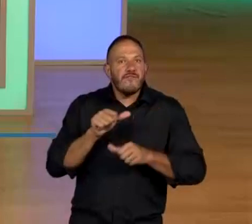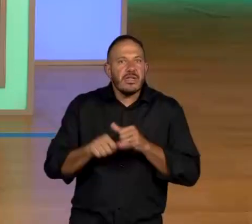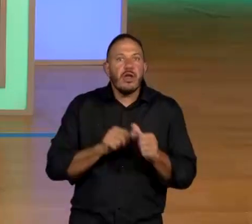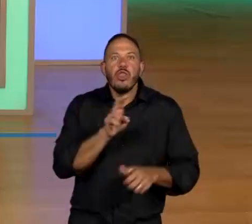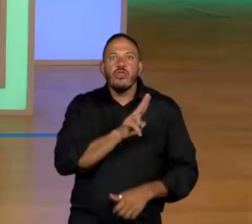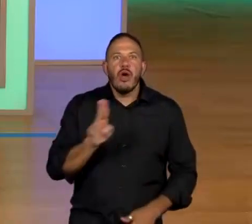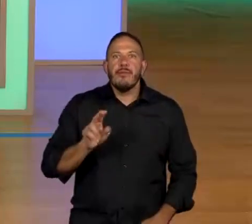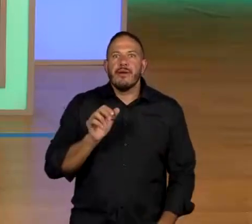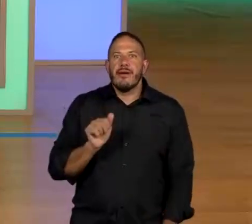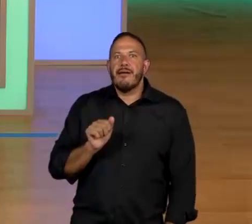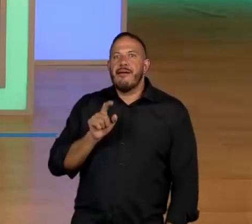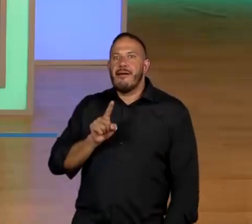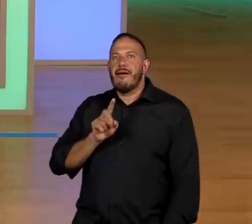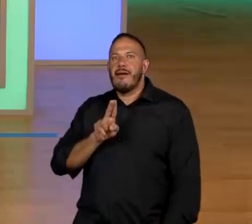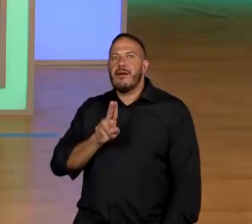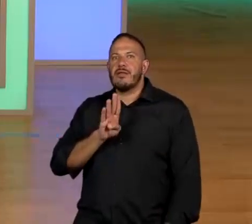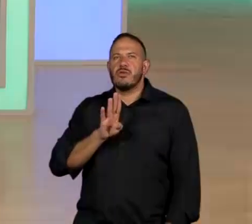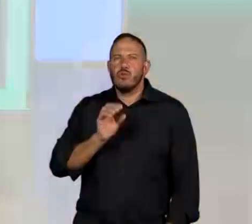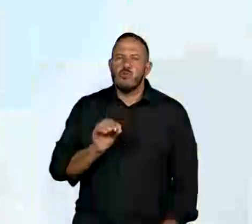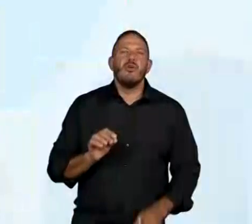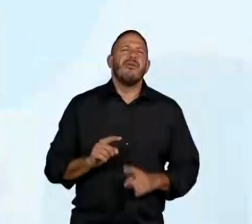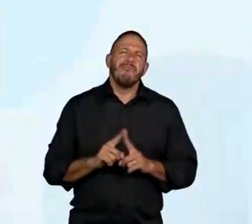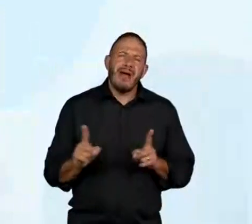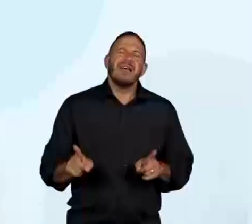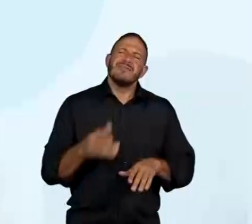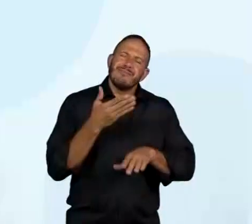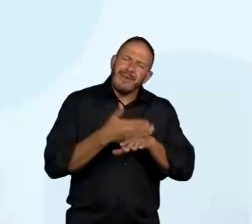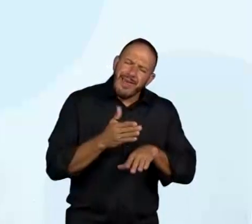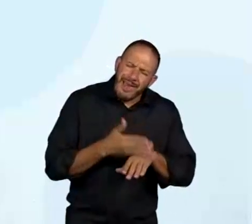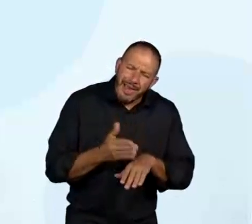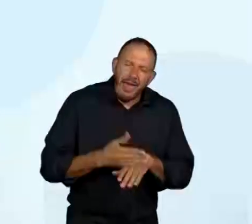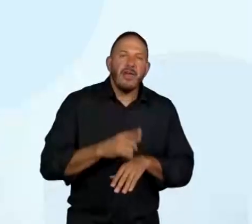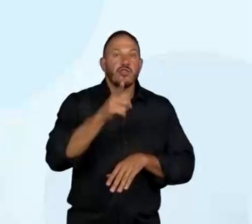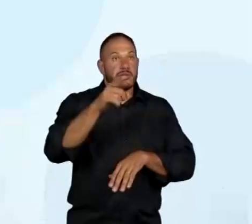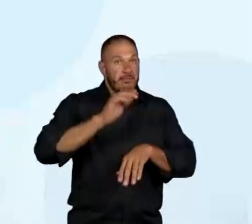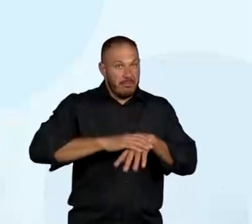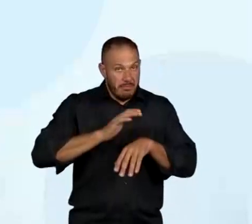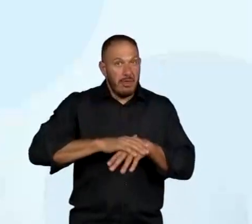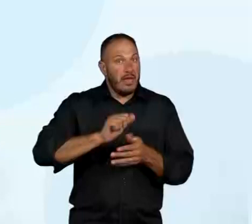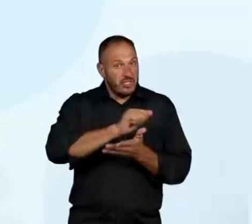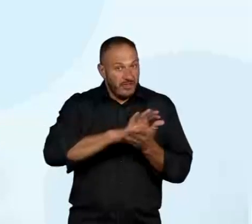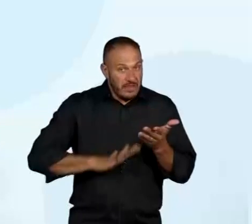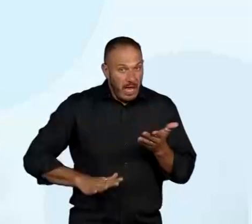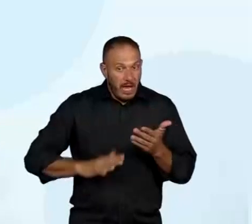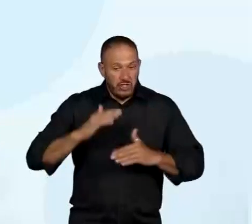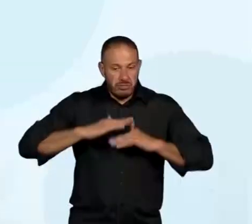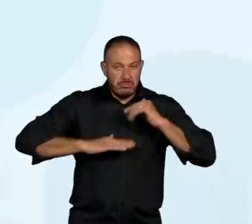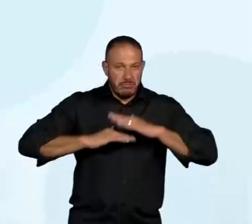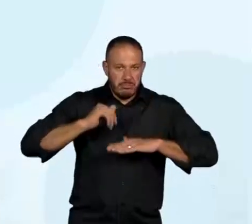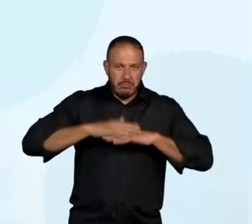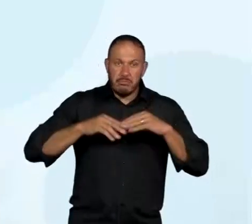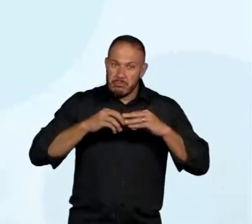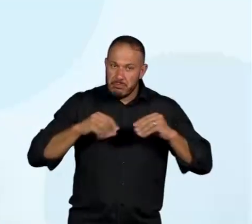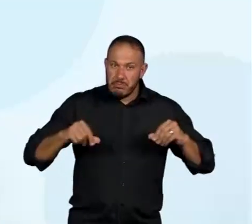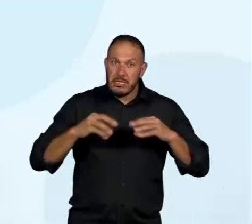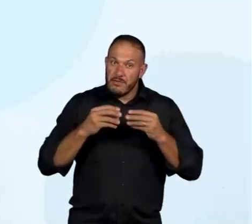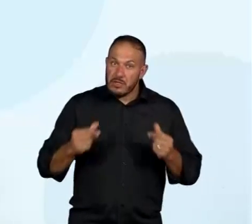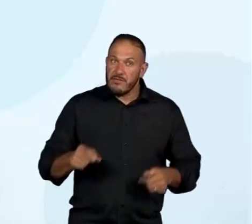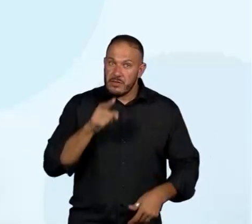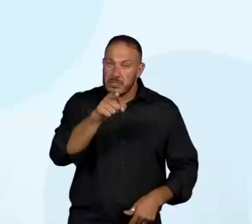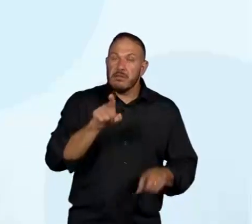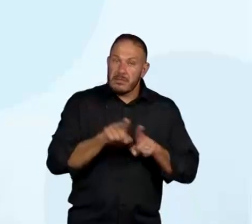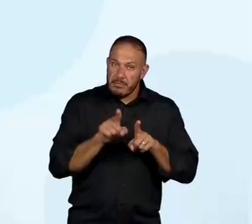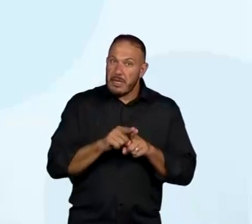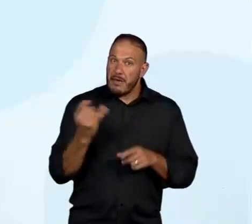adubo. Mas pratiquem, façam a atividade através da composteira de vocês e também não